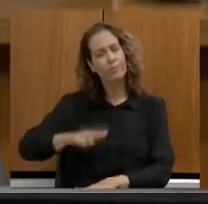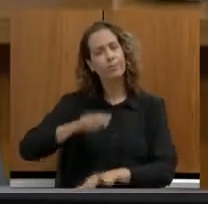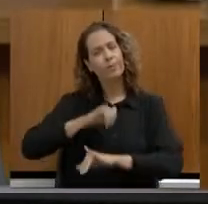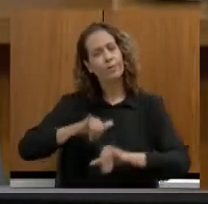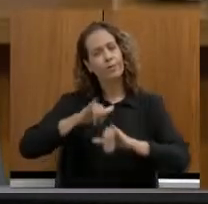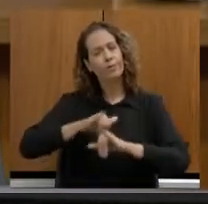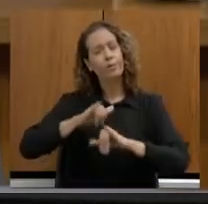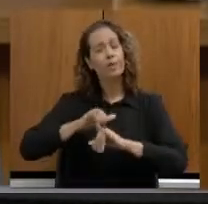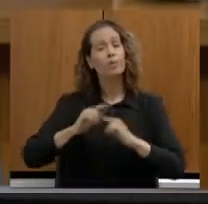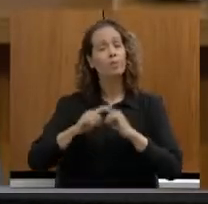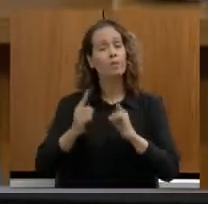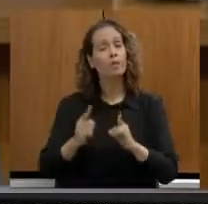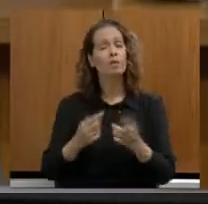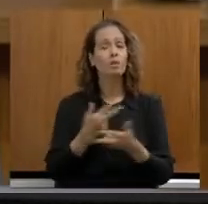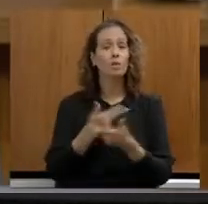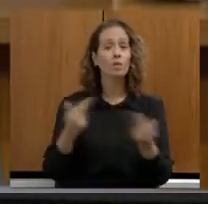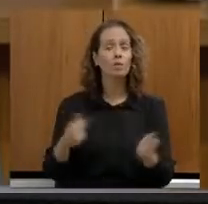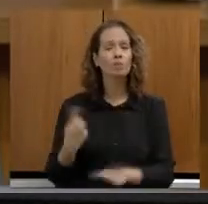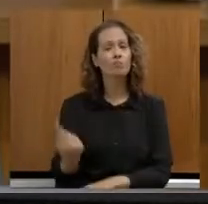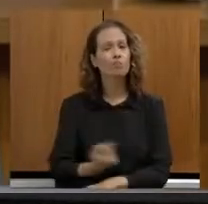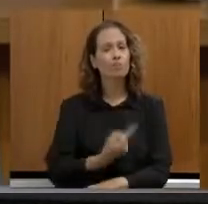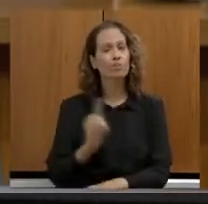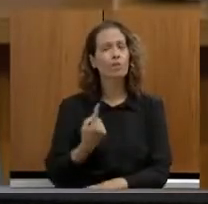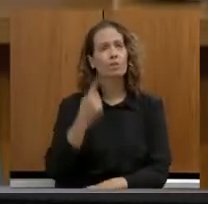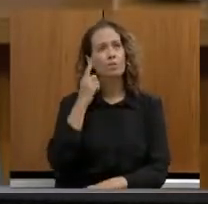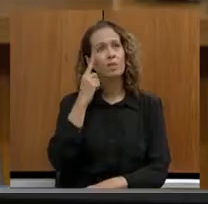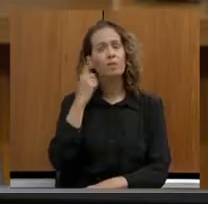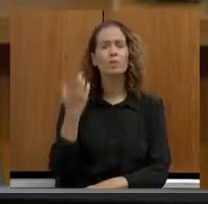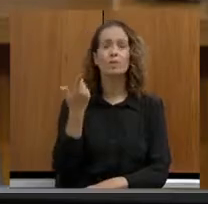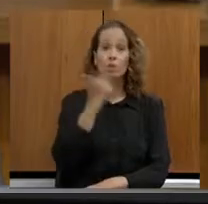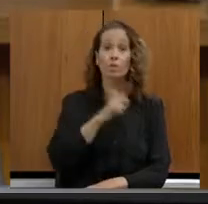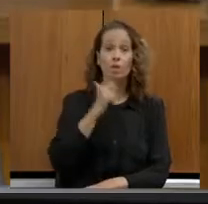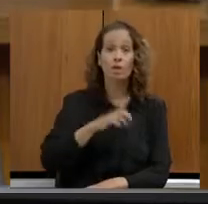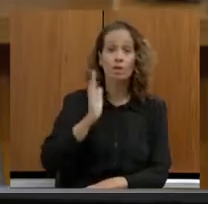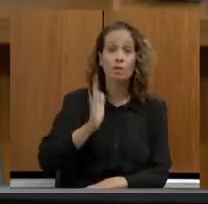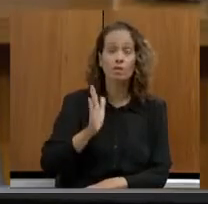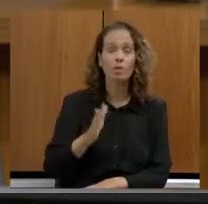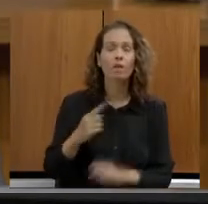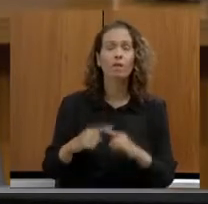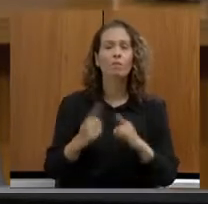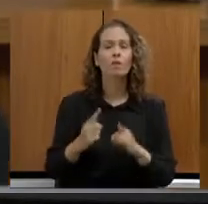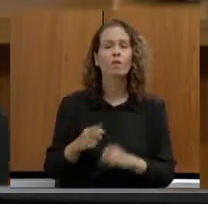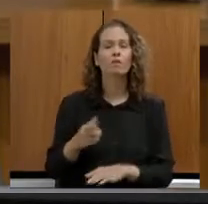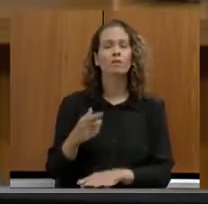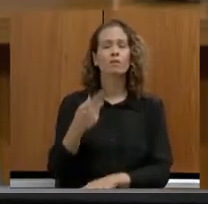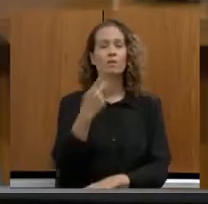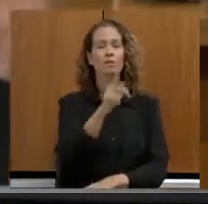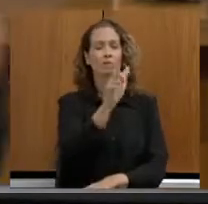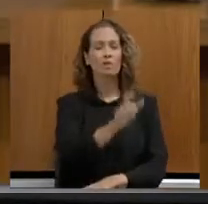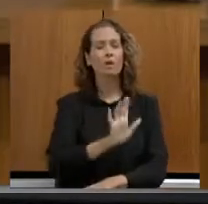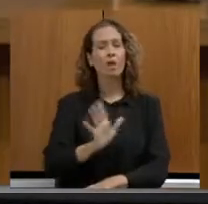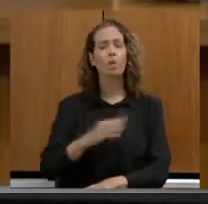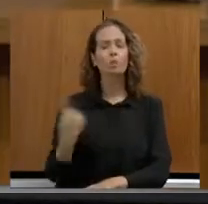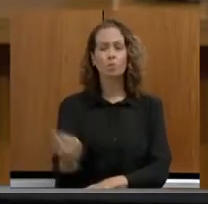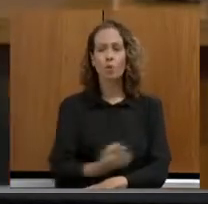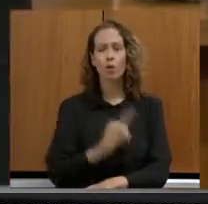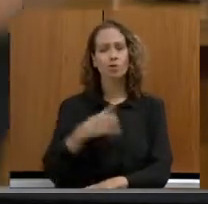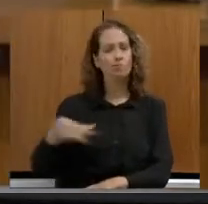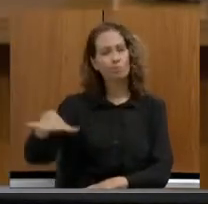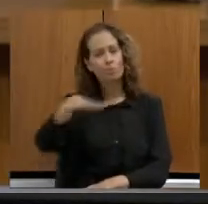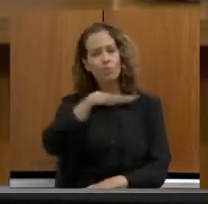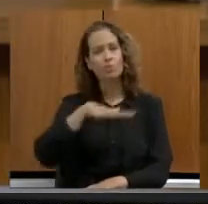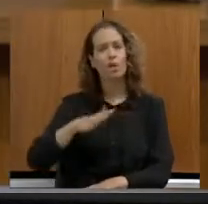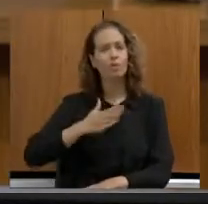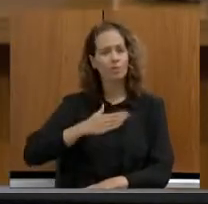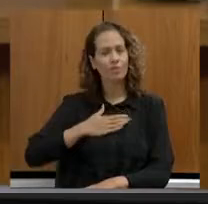é algo que muitas vezes a gente dá como conquistado uma coisa que ainda é não tô falando isso a senhora tô falando de nós sabe inclusive de mim